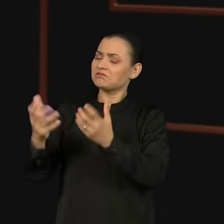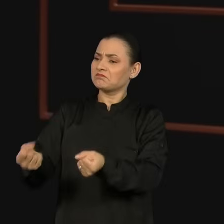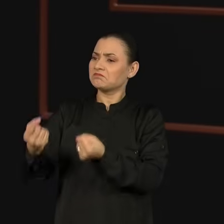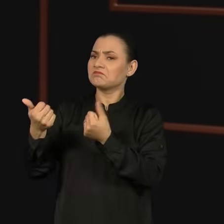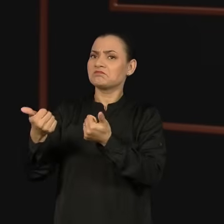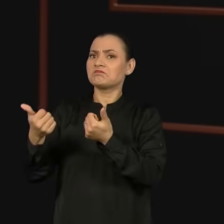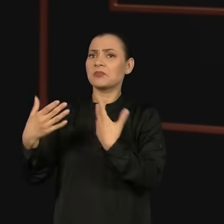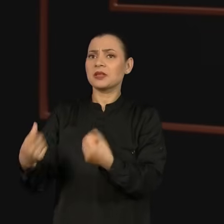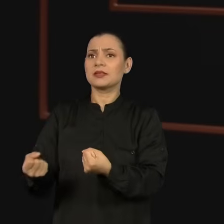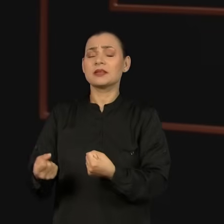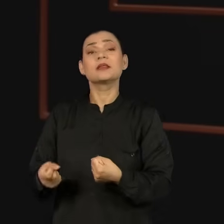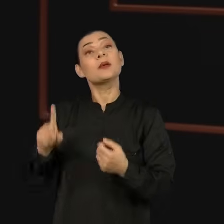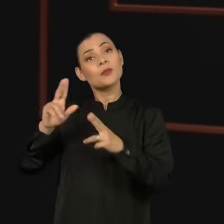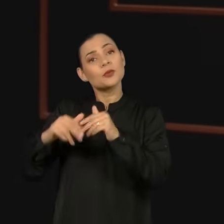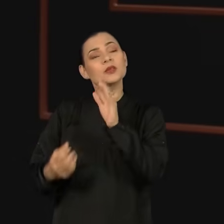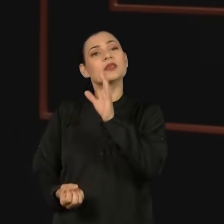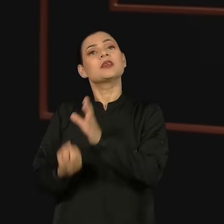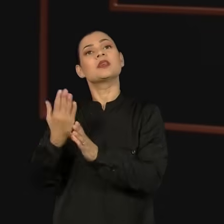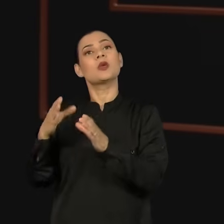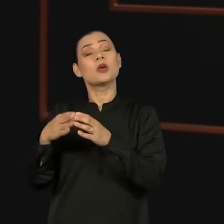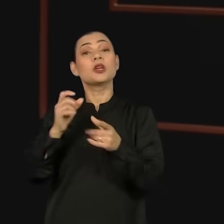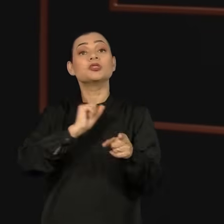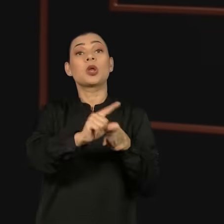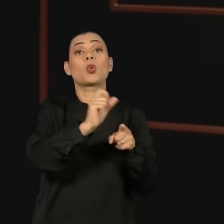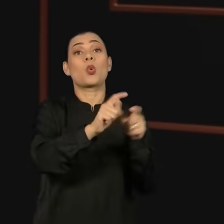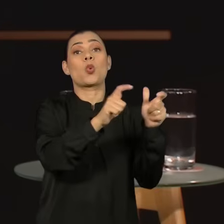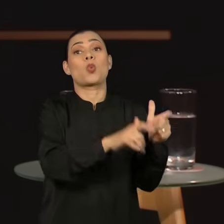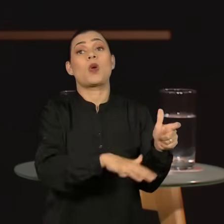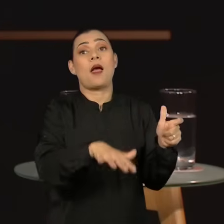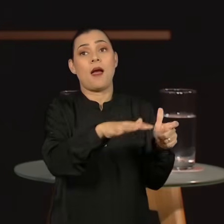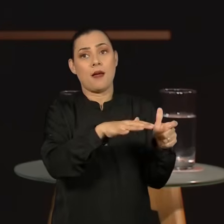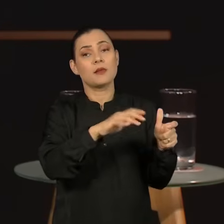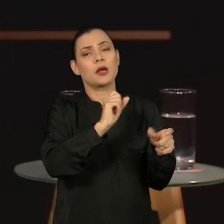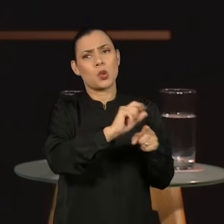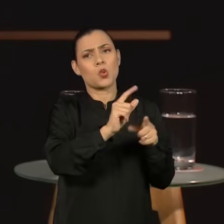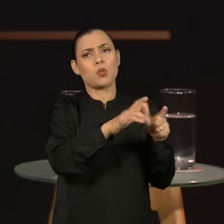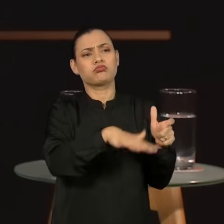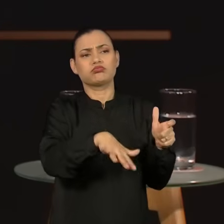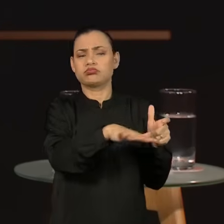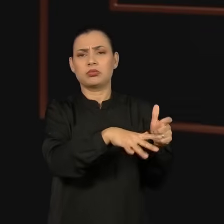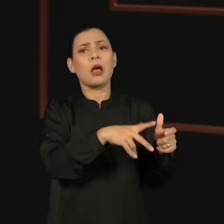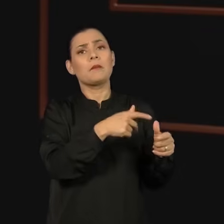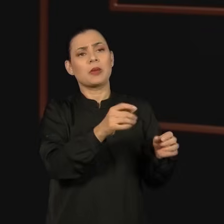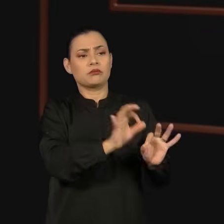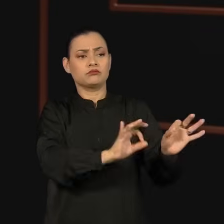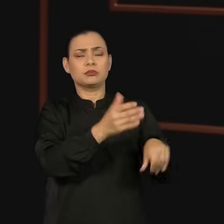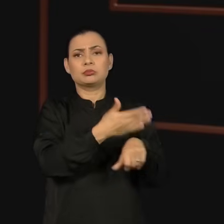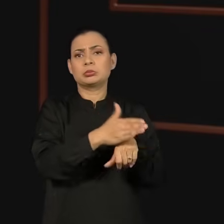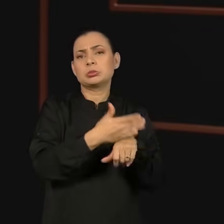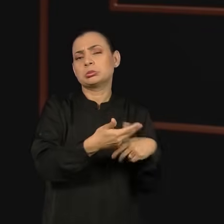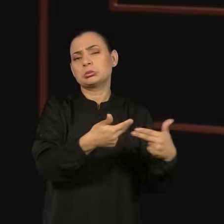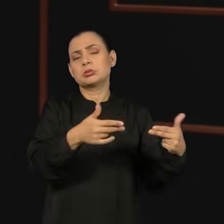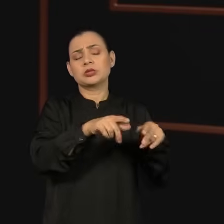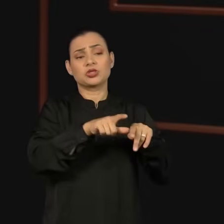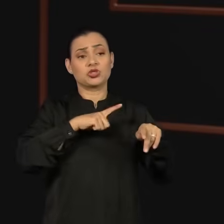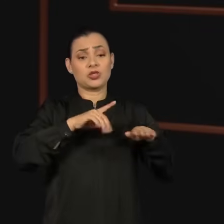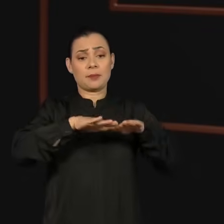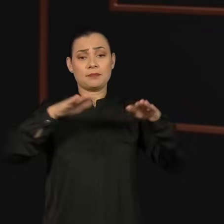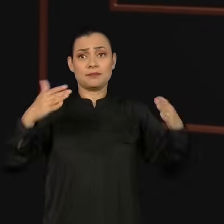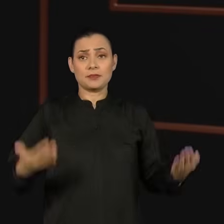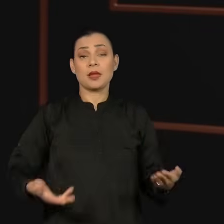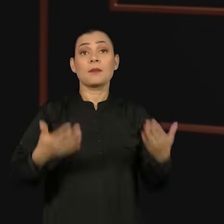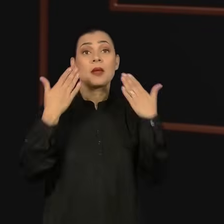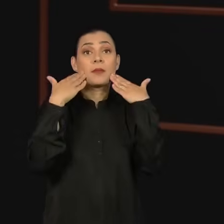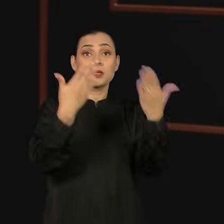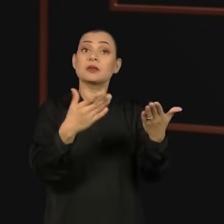aí que nasceu, porque a gente alugou um espaço, era um galpão, assim, né? E aí tinha um palco, e aí a gente fez